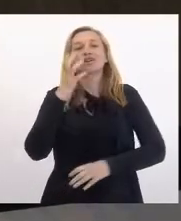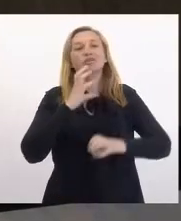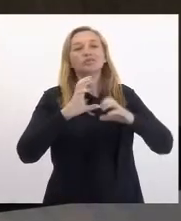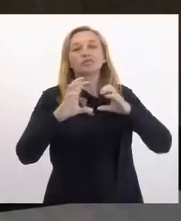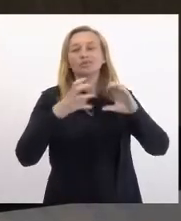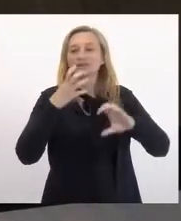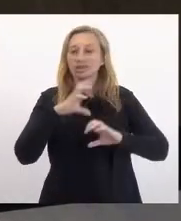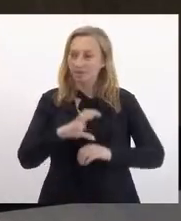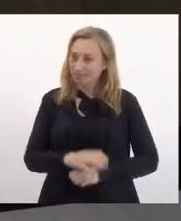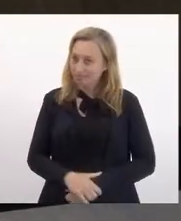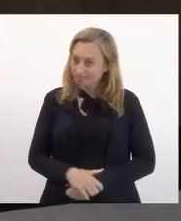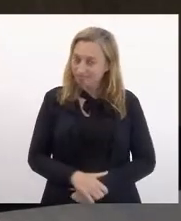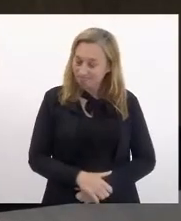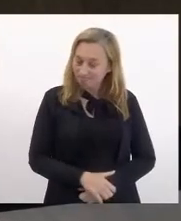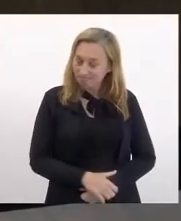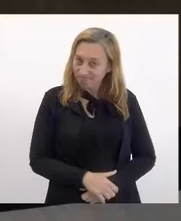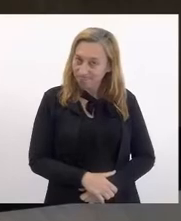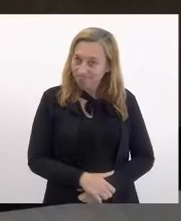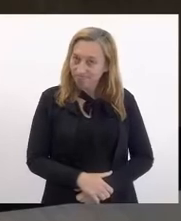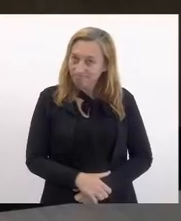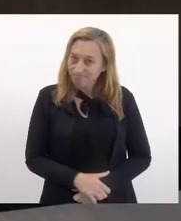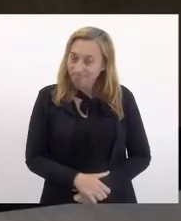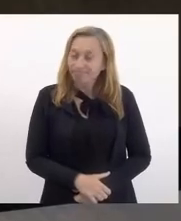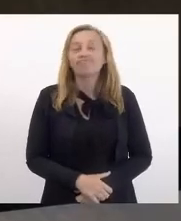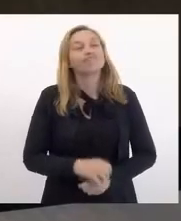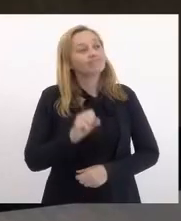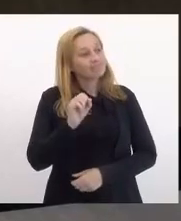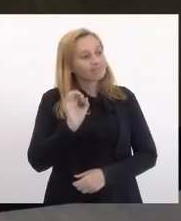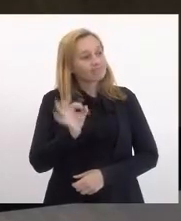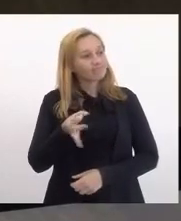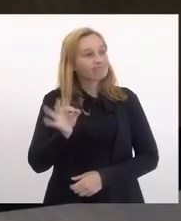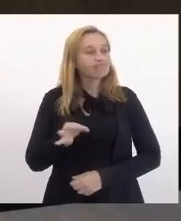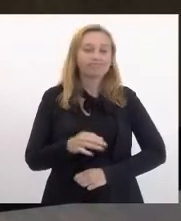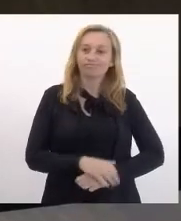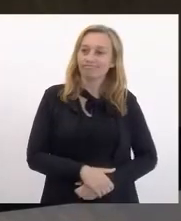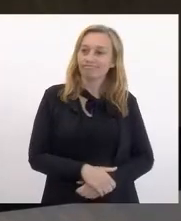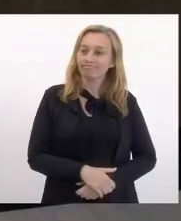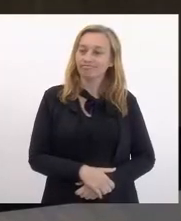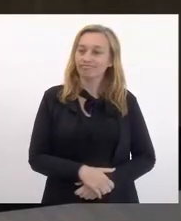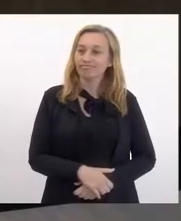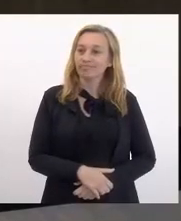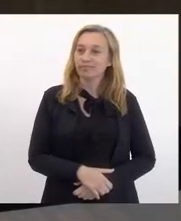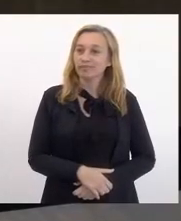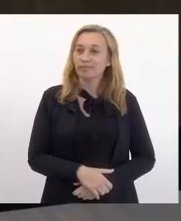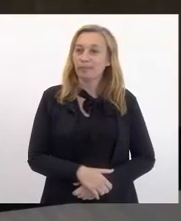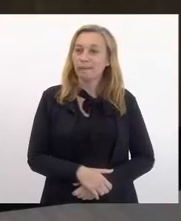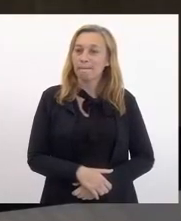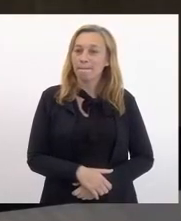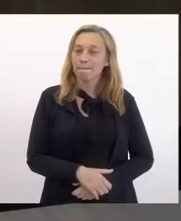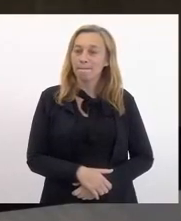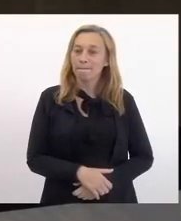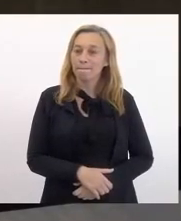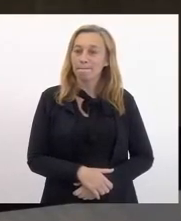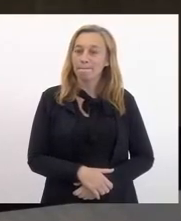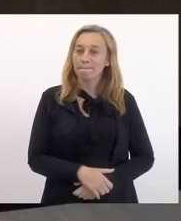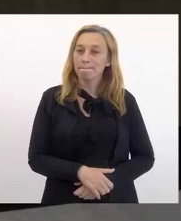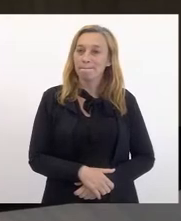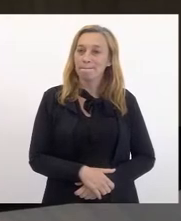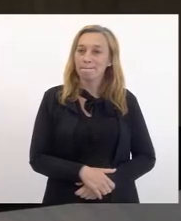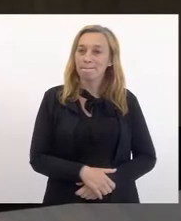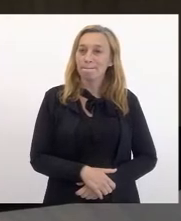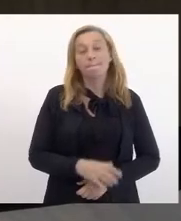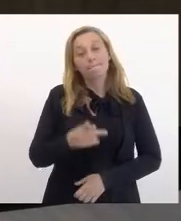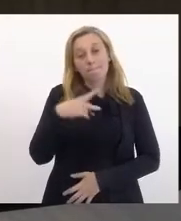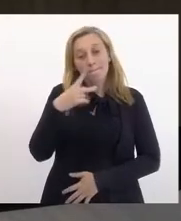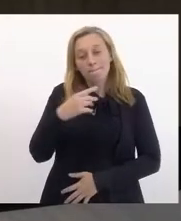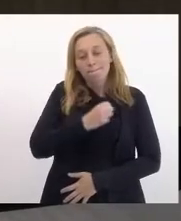Não é? E é claro que, por exemplo, eu falo muito